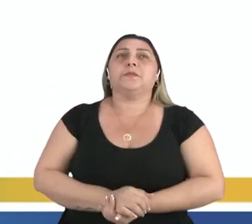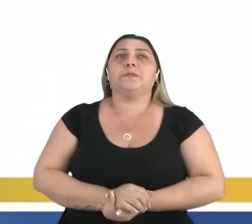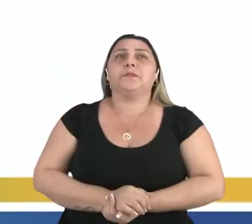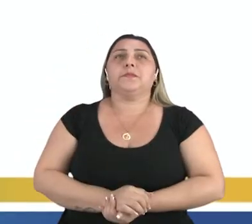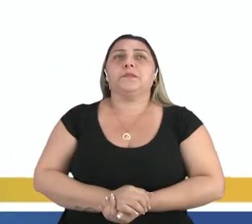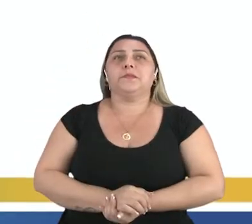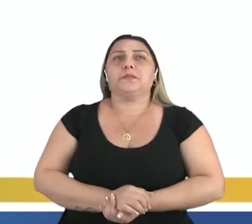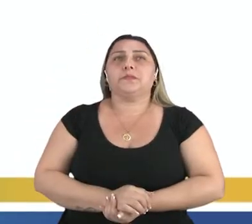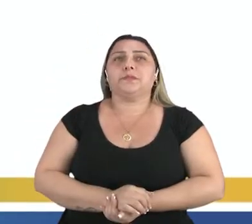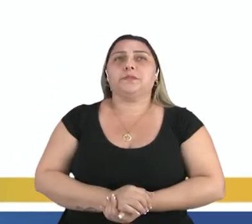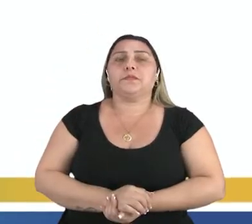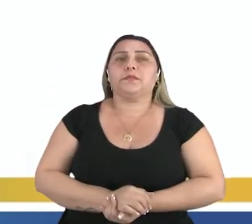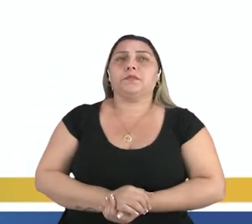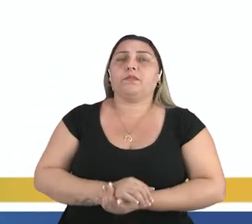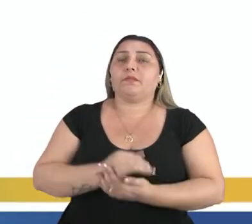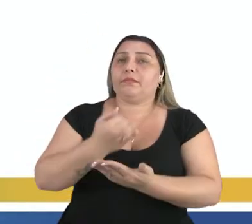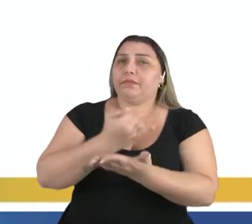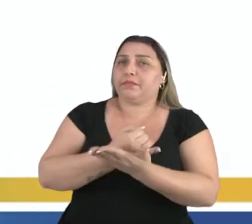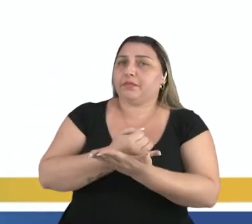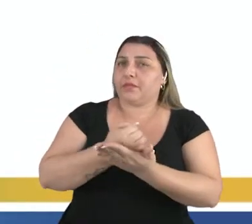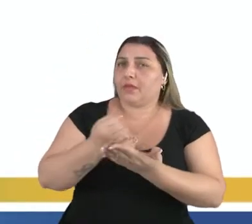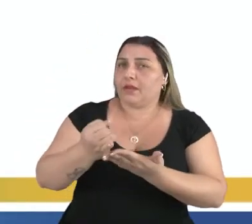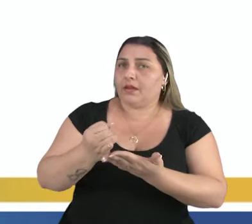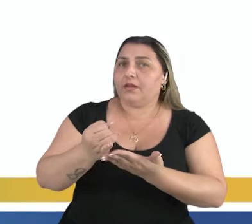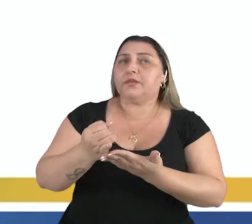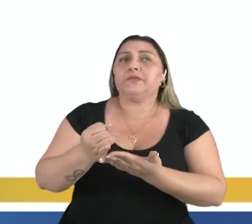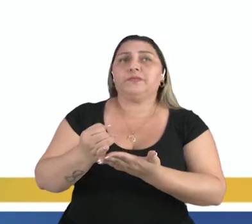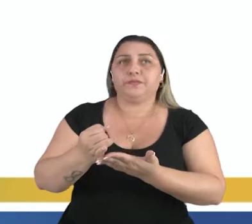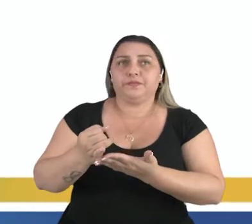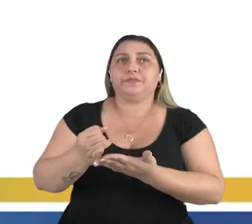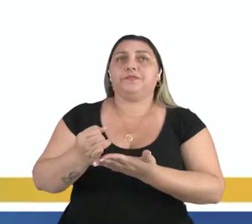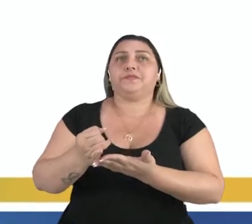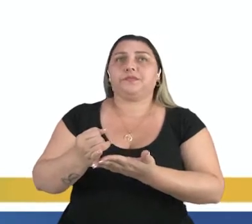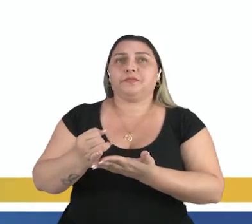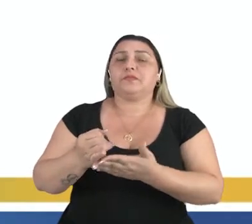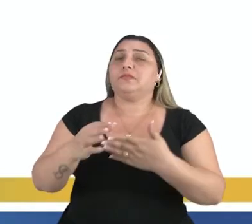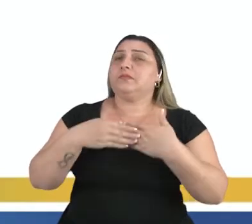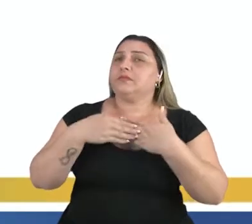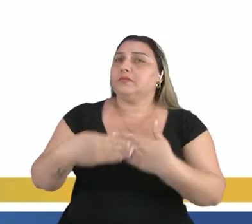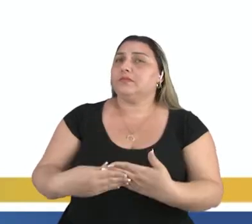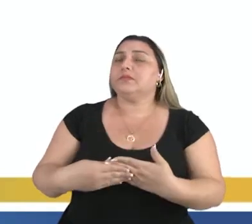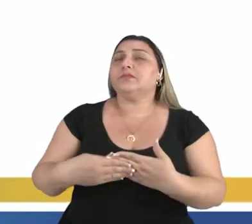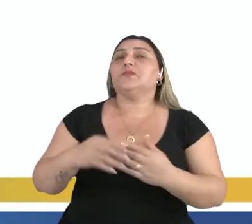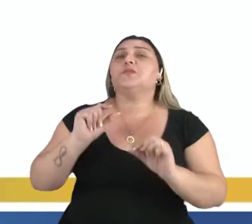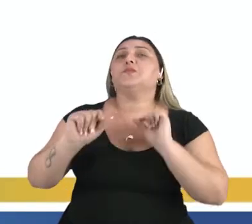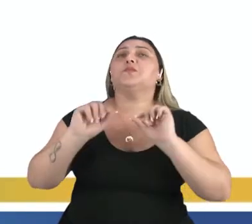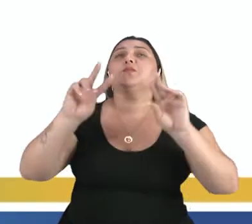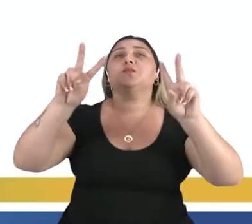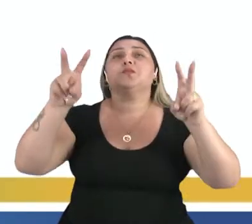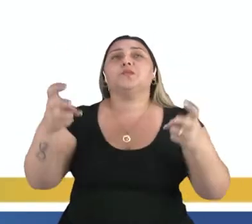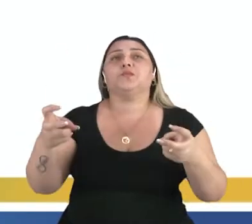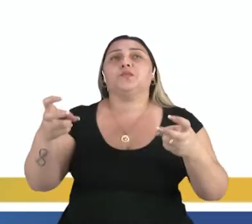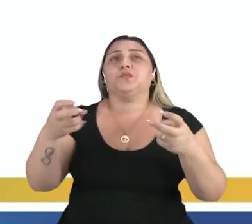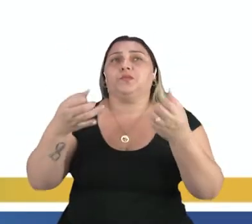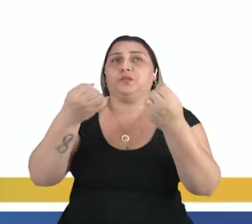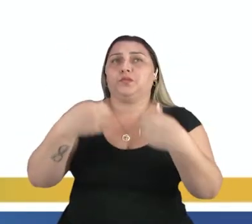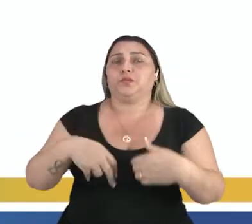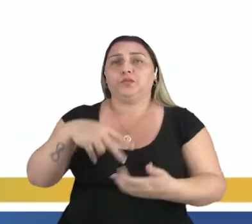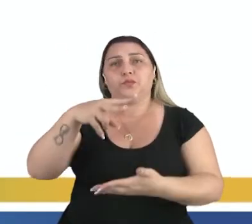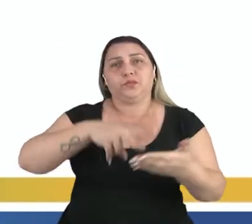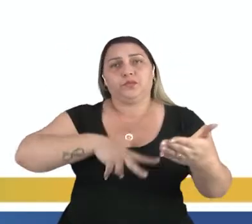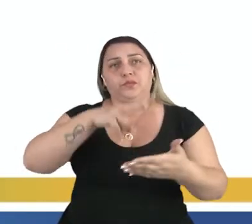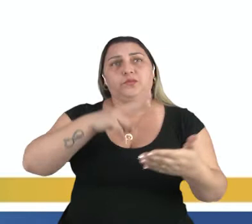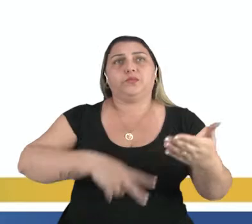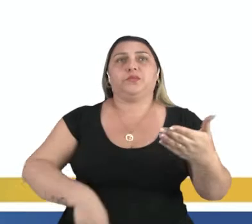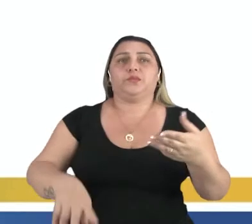básica dividida em 3 partes principais. Primeiro, na introdução, vai trazer a exposição do assunto que será